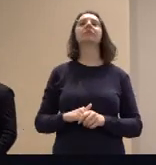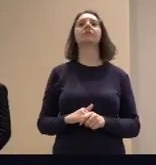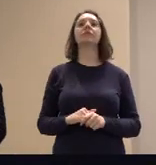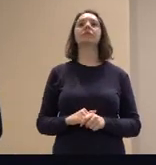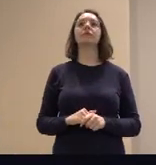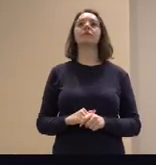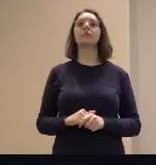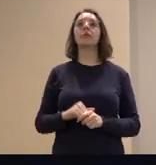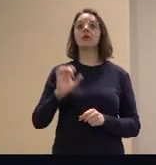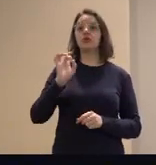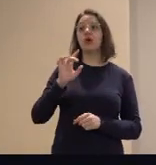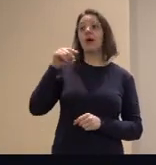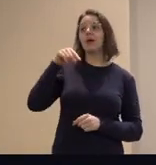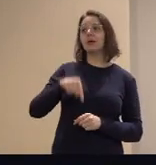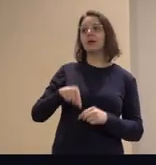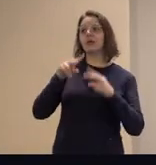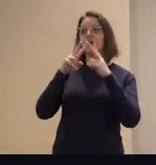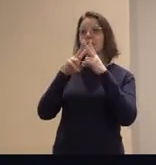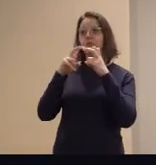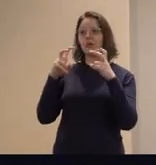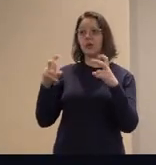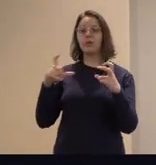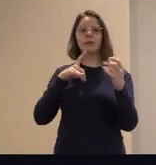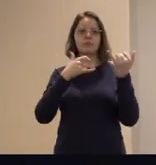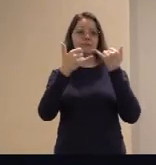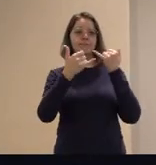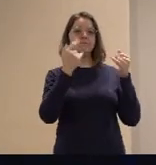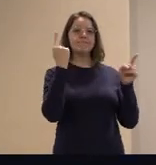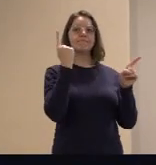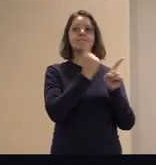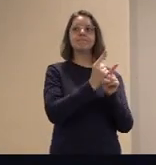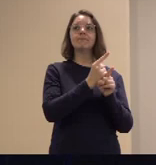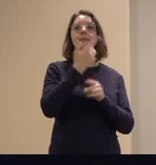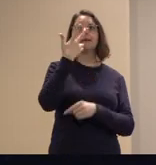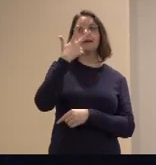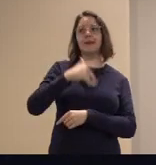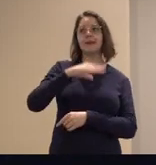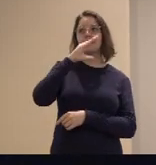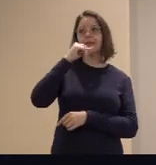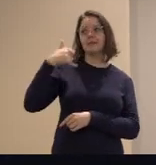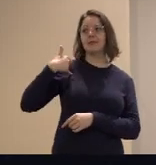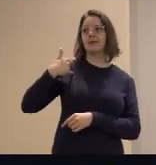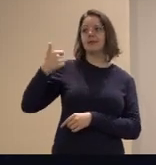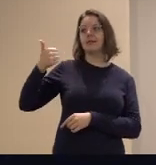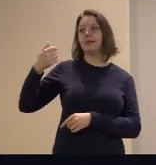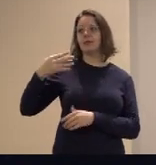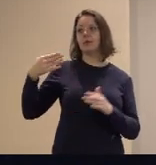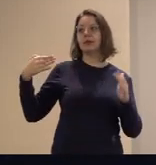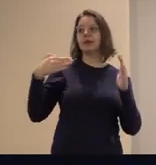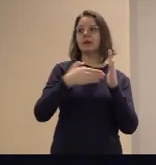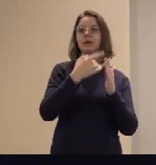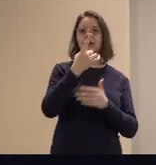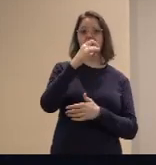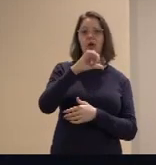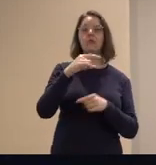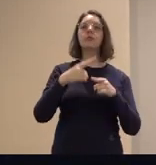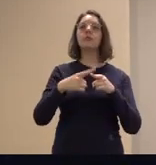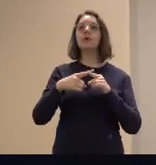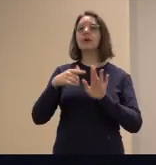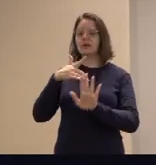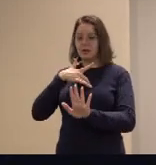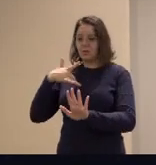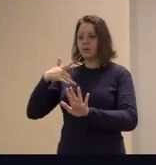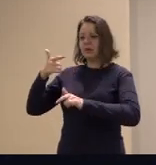no, em Florianópolis, né, também dados do DIVI, adolescentes e jovens de 14 a 19, porque a saúde trabalha até 19 anos,